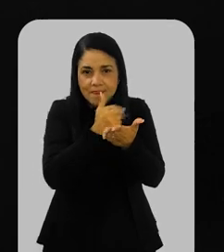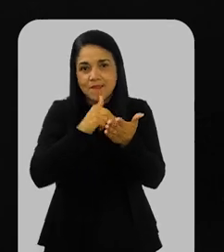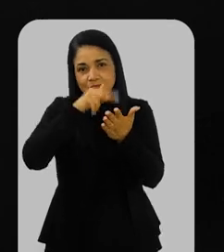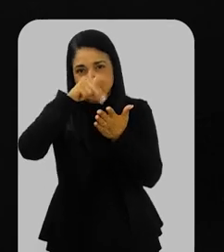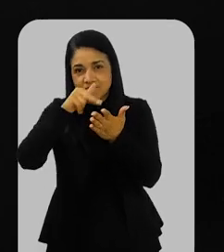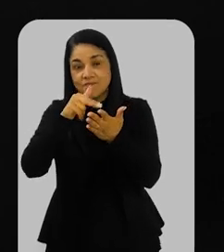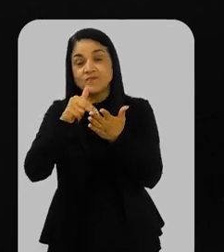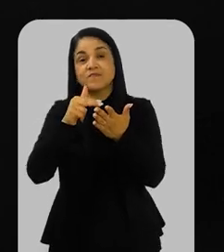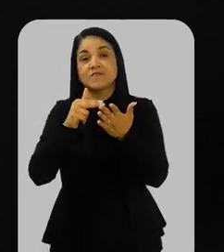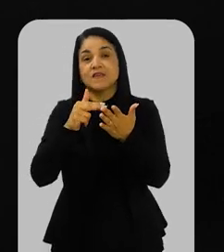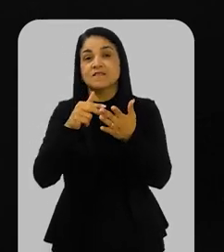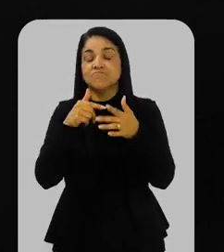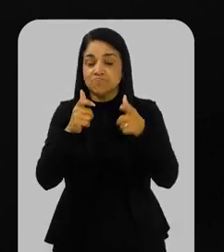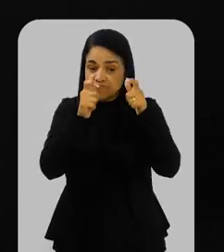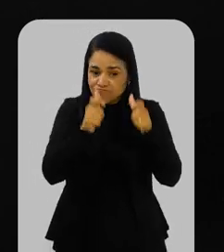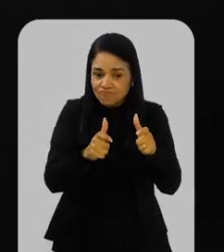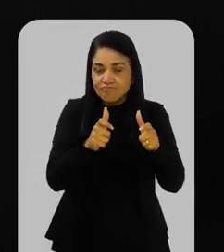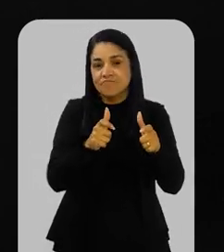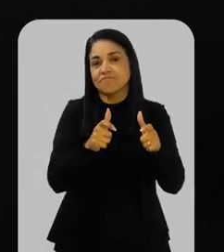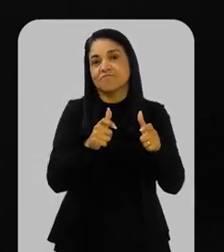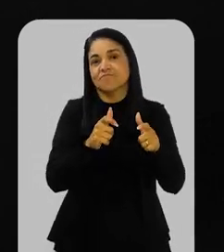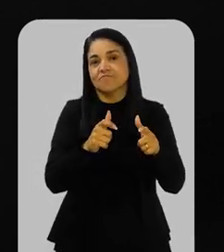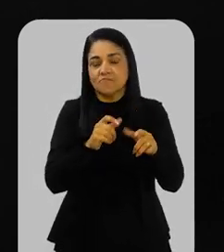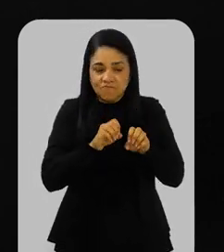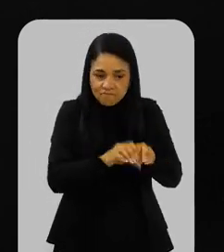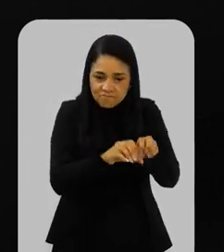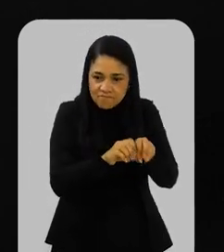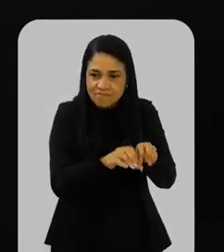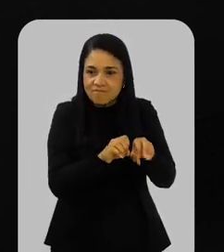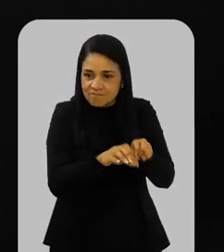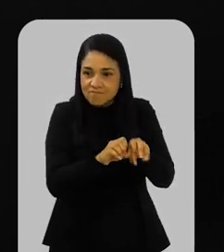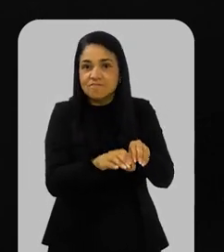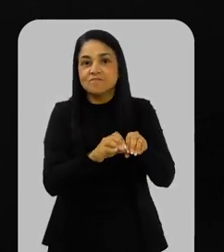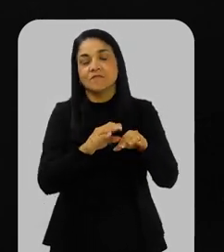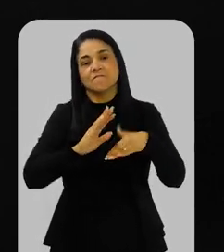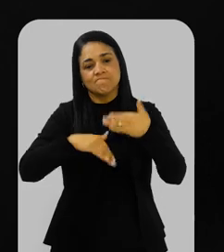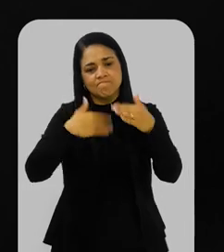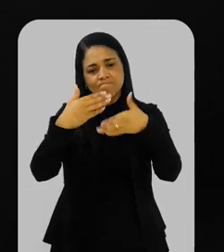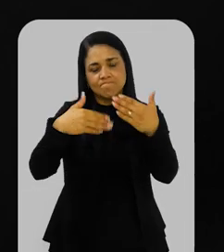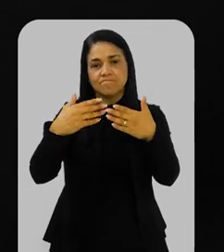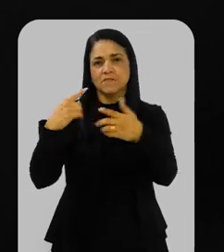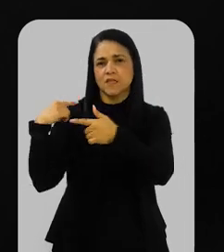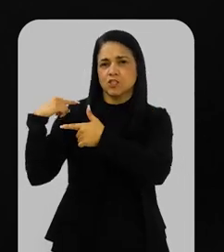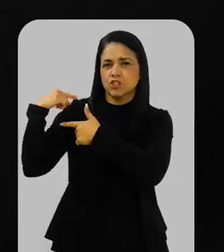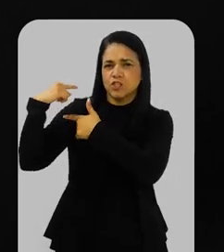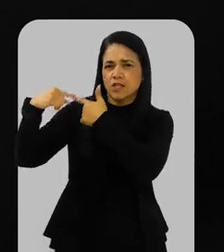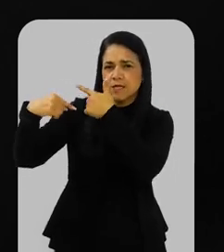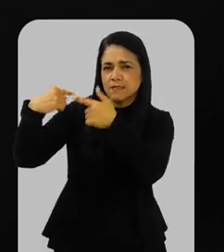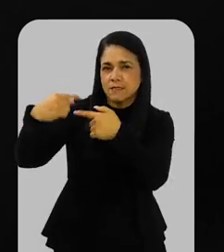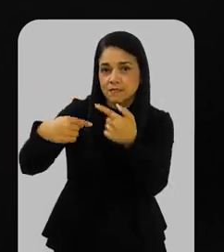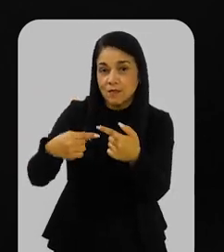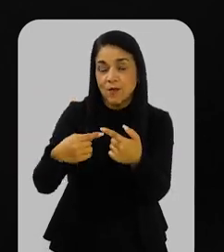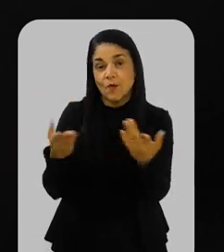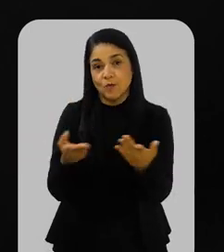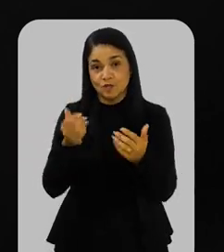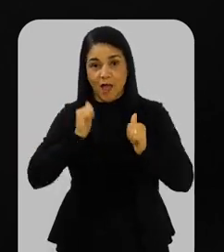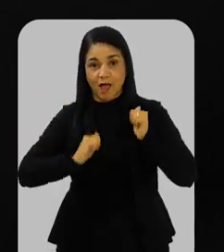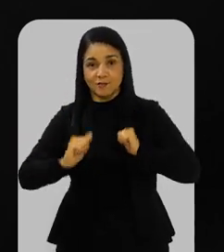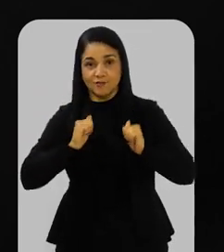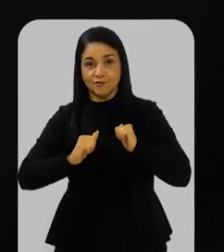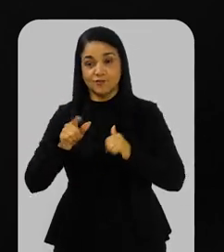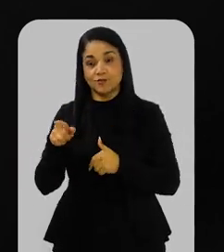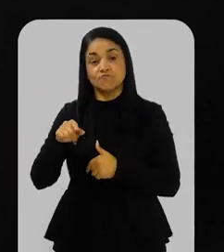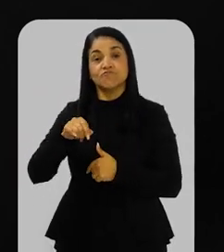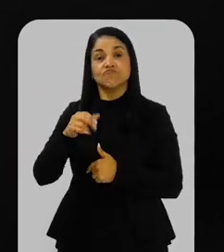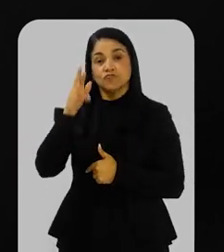levaram isso para os galpões. E aí, esse saber fazer foi se desprendendo através das gerações. Então, você tem artistas